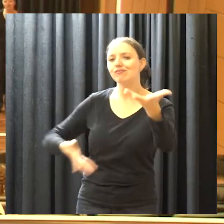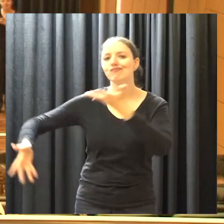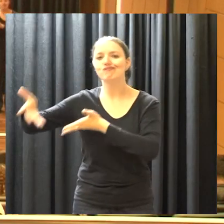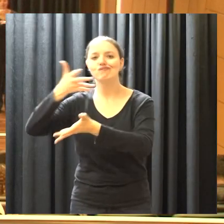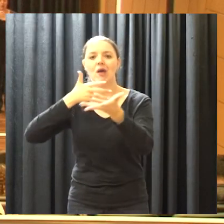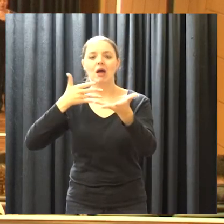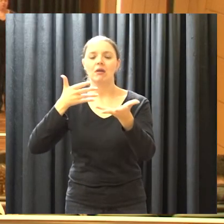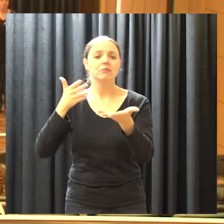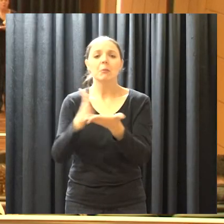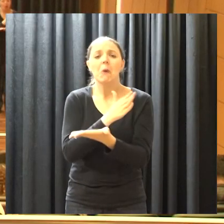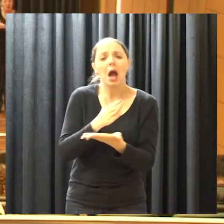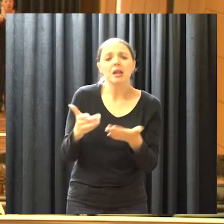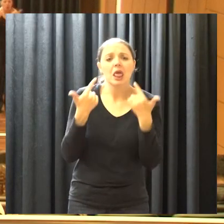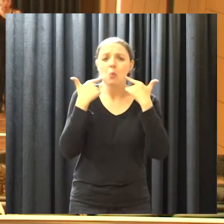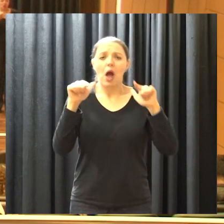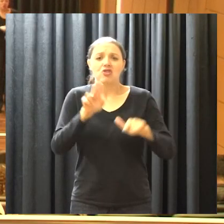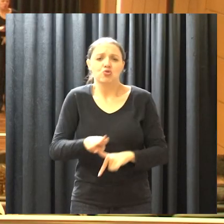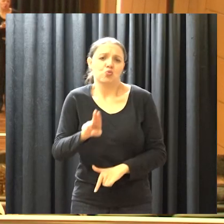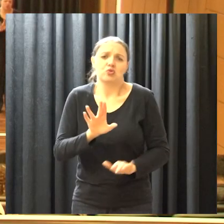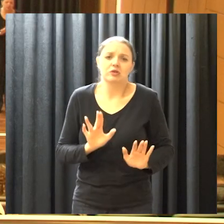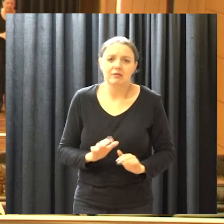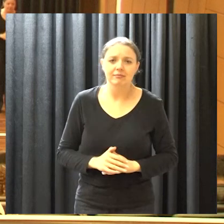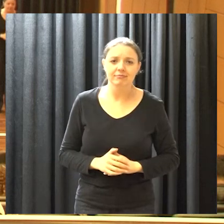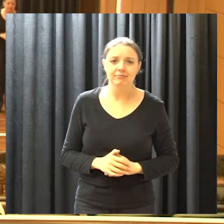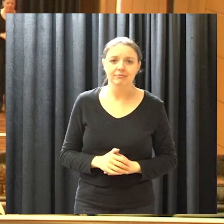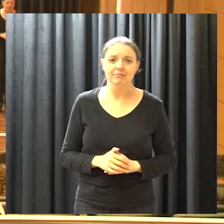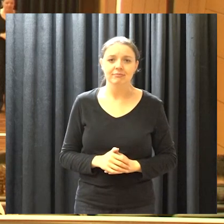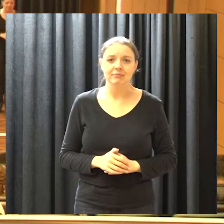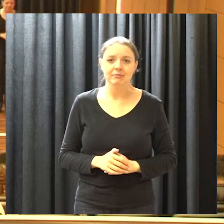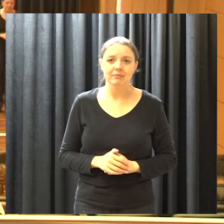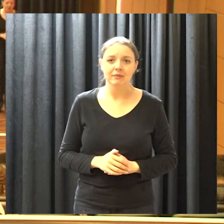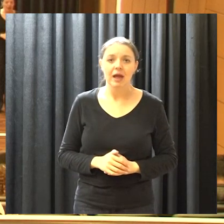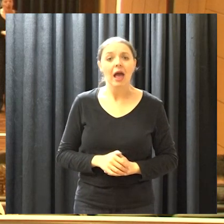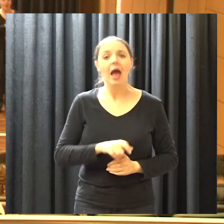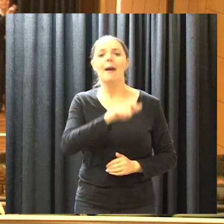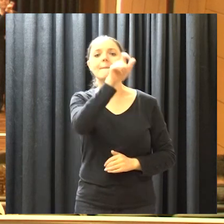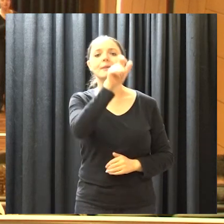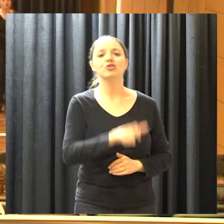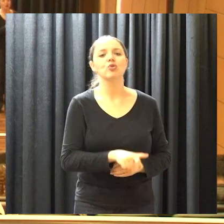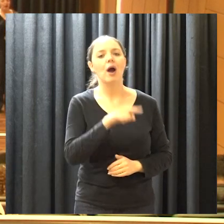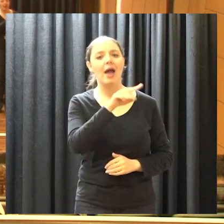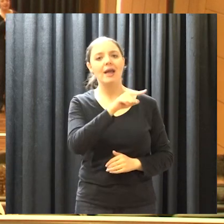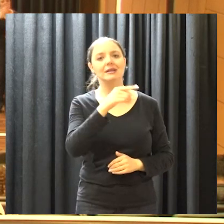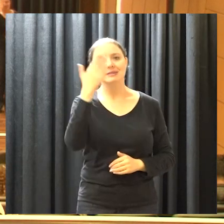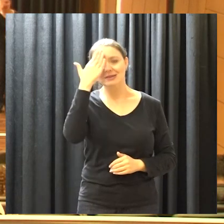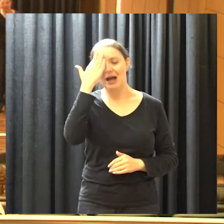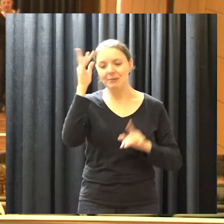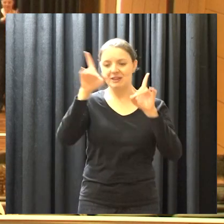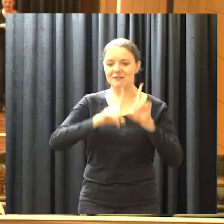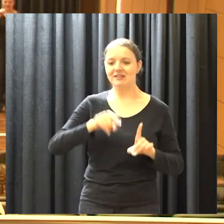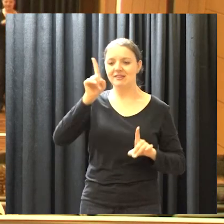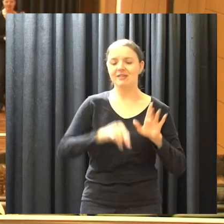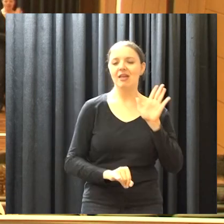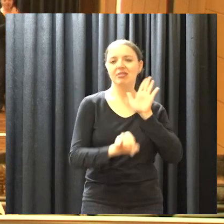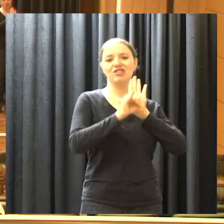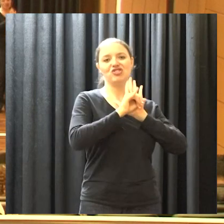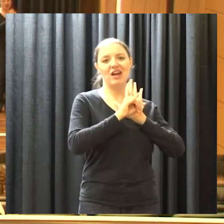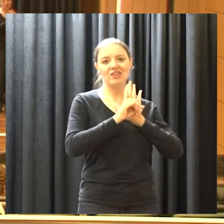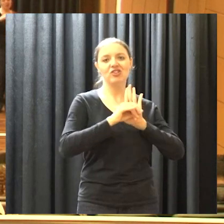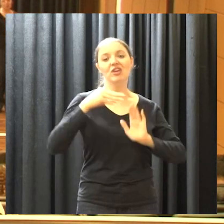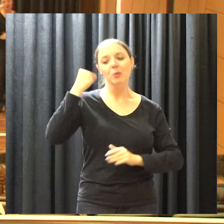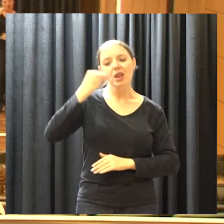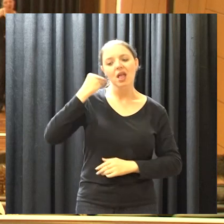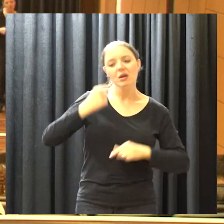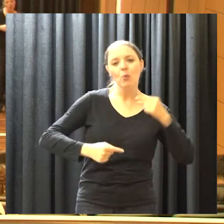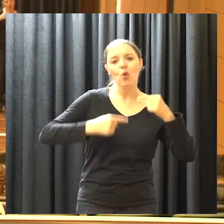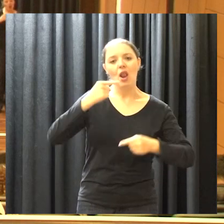você use. Refiro-me a alguém que pensa a deficiência como uma identidade, experiência política,